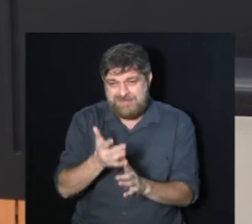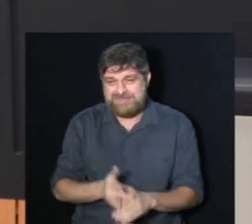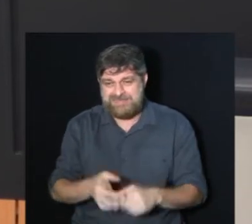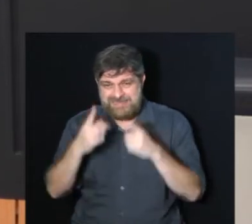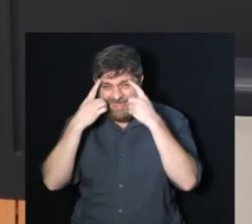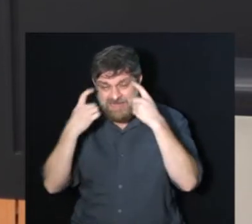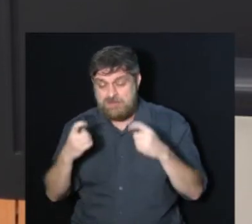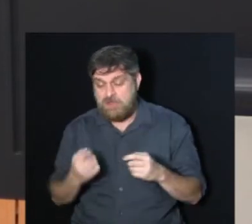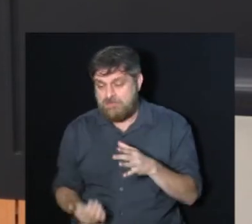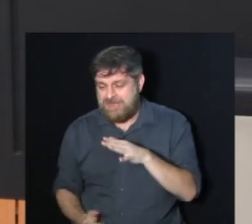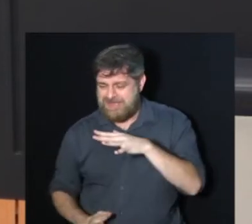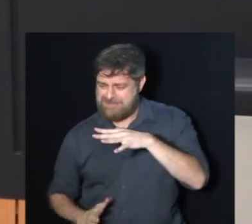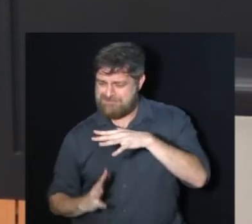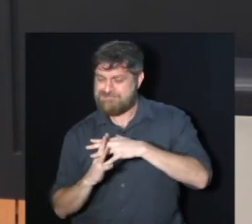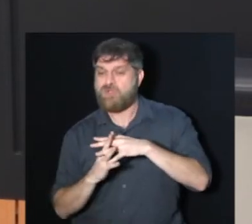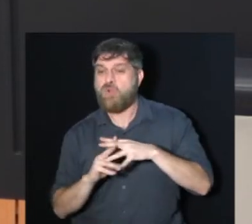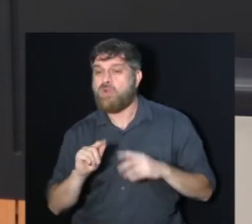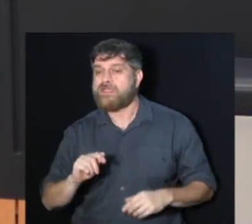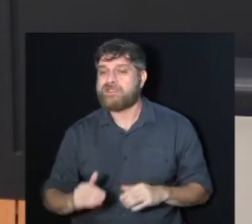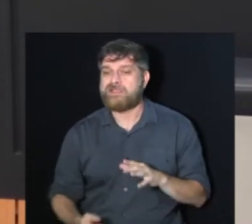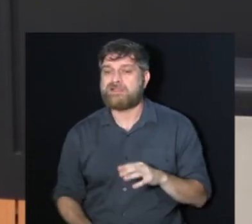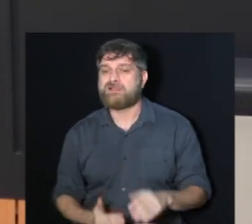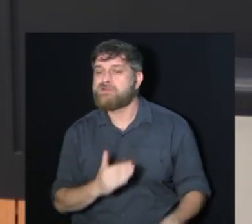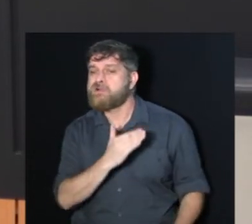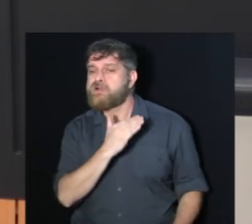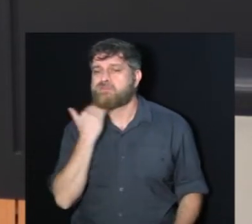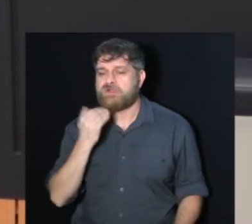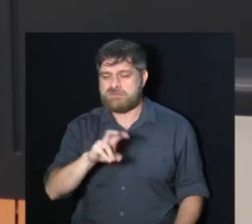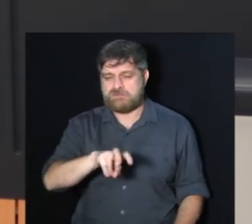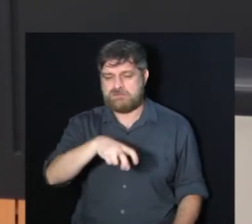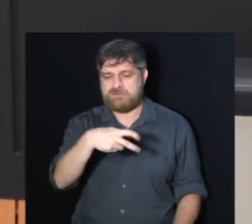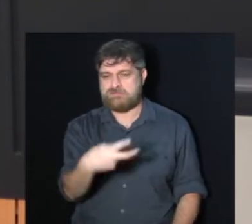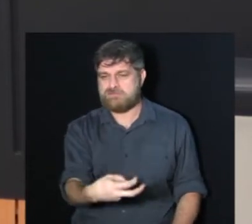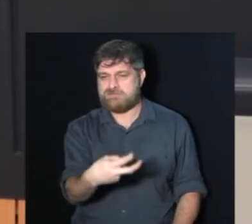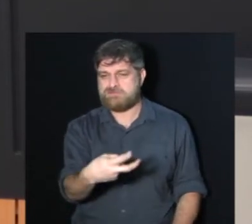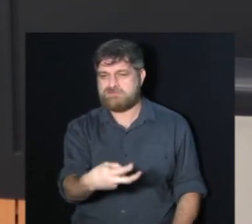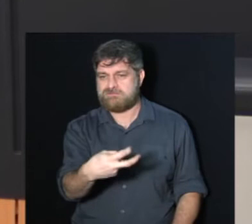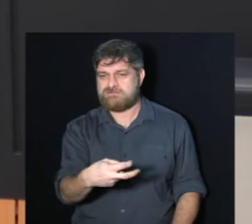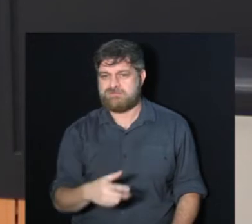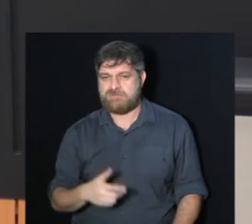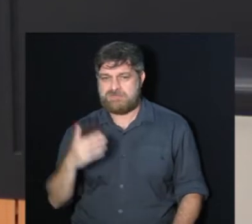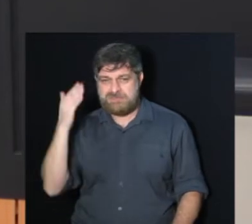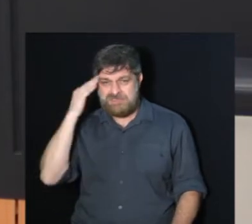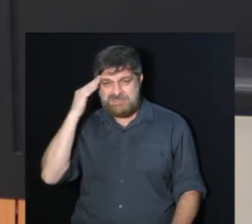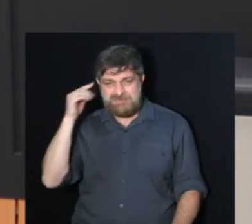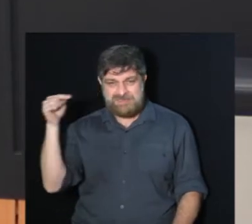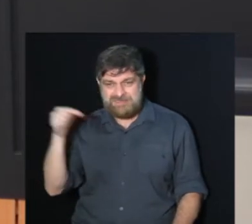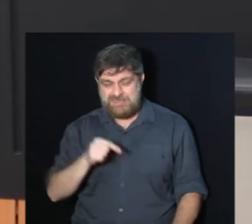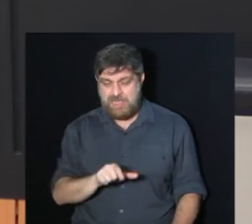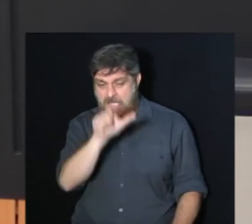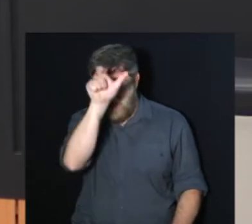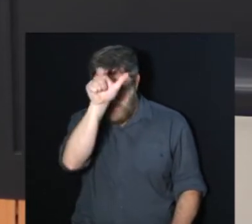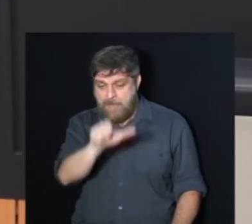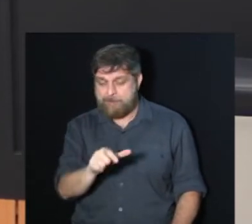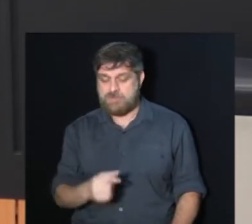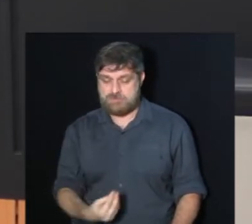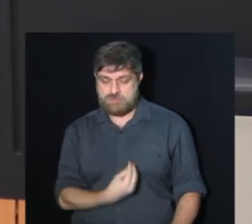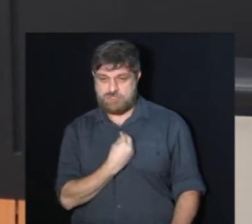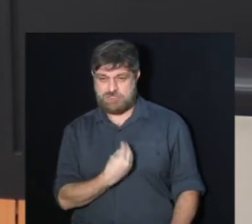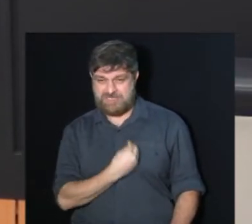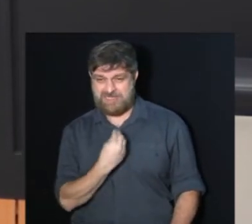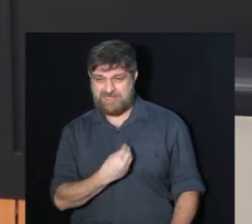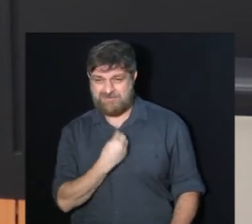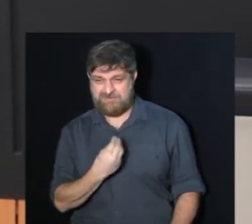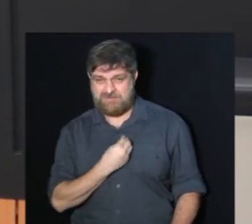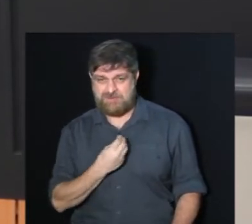chegam à morte, ao desencarne. E quando pensamos que seres espirituais encarnados, iguais perante